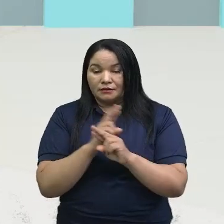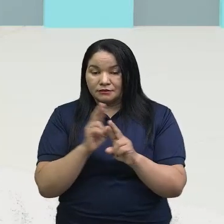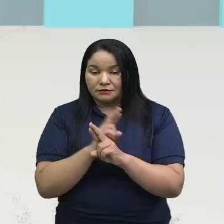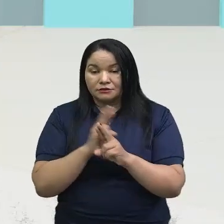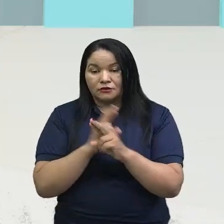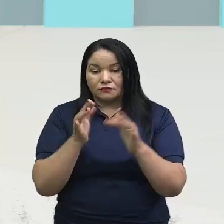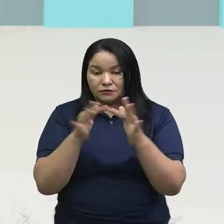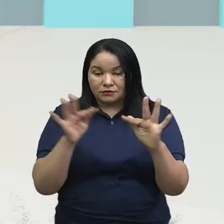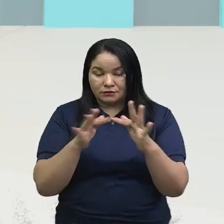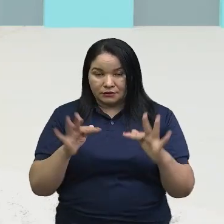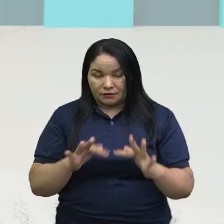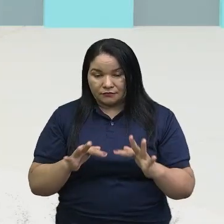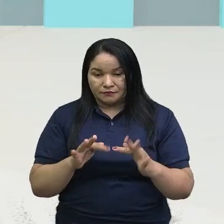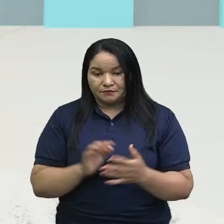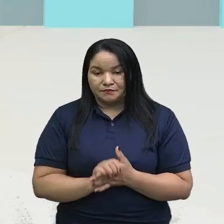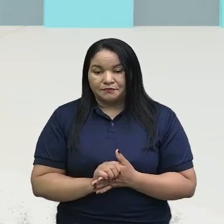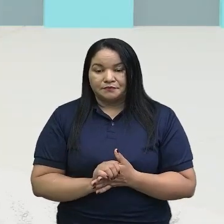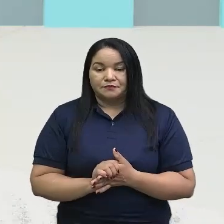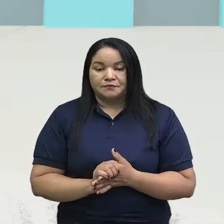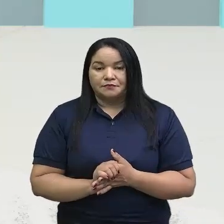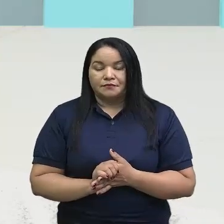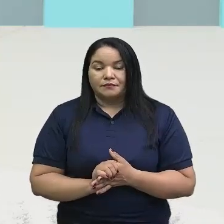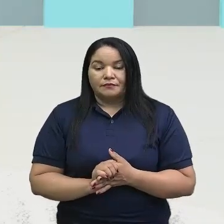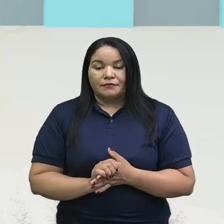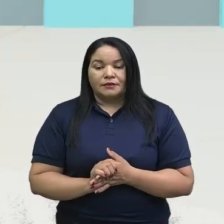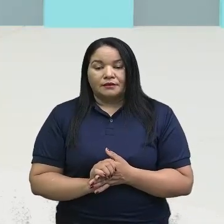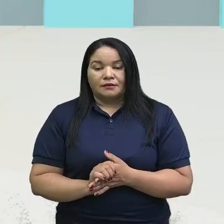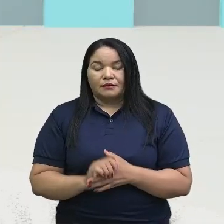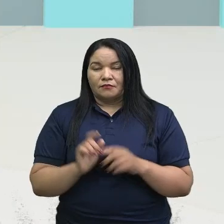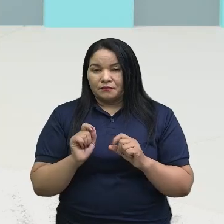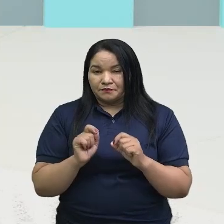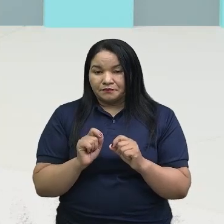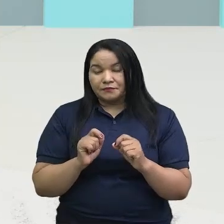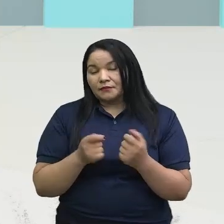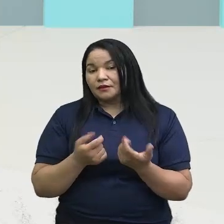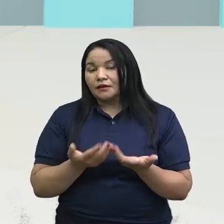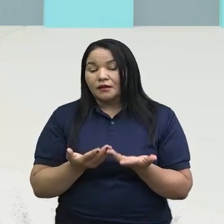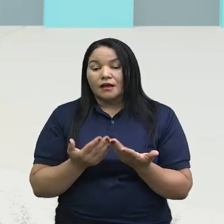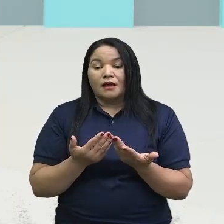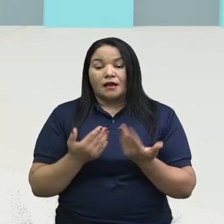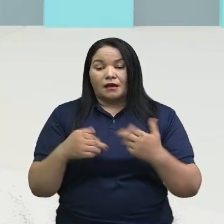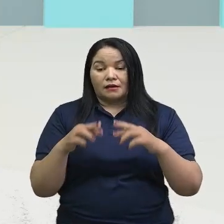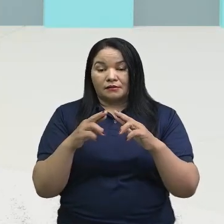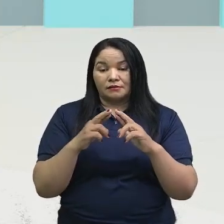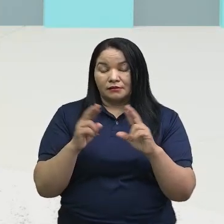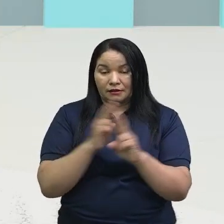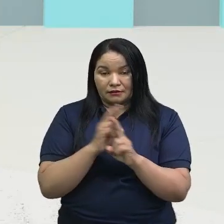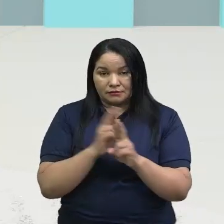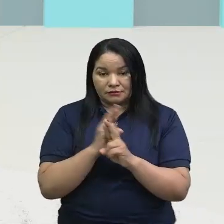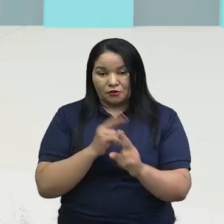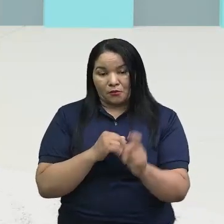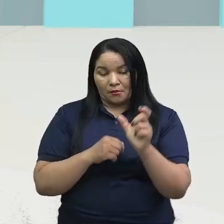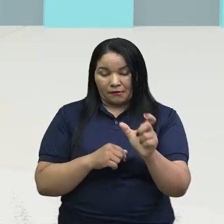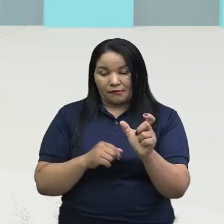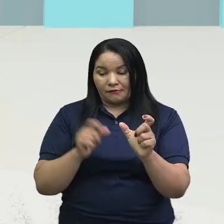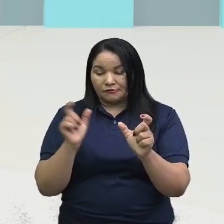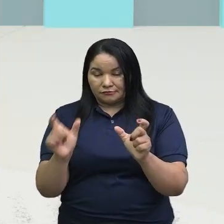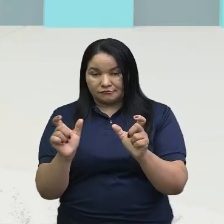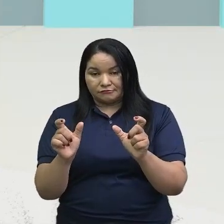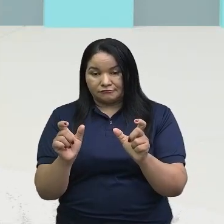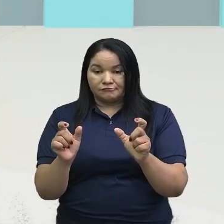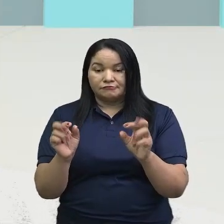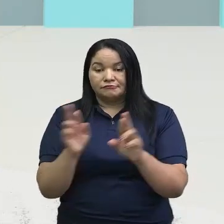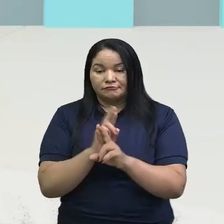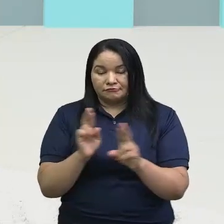sintáticas. O que é a relação sintática? É a relação que uma palavra tem com a outra, ou que as